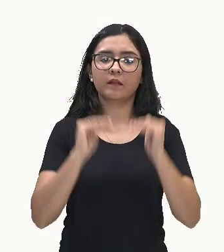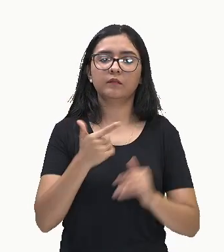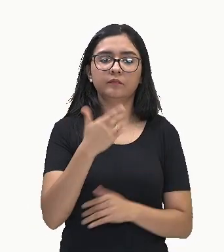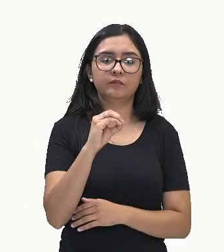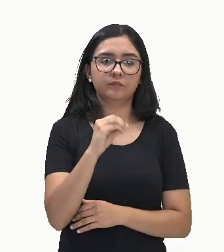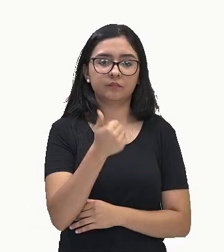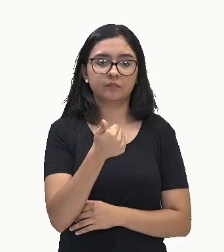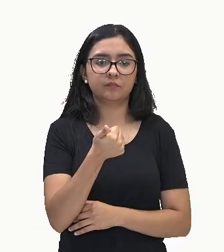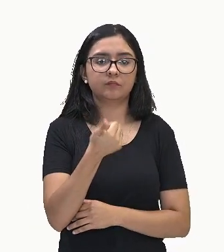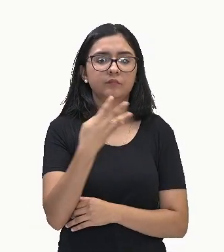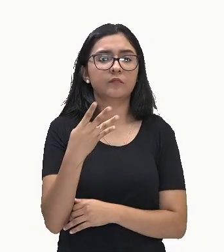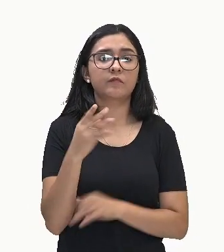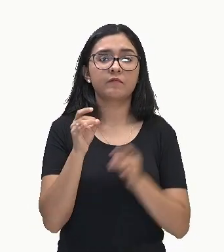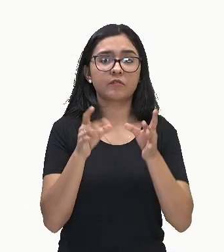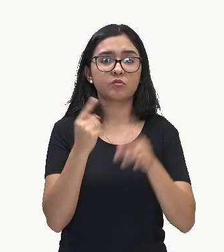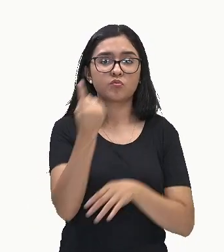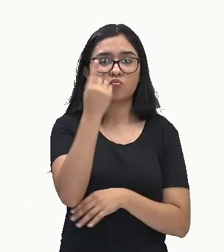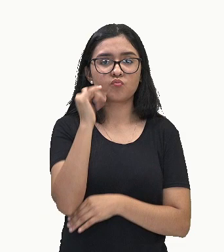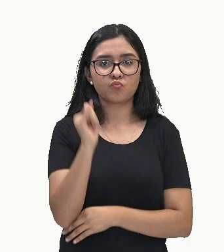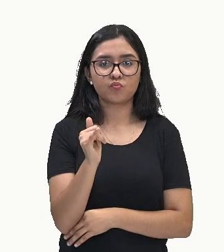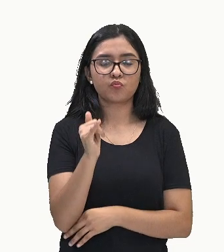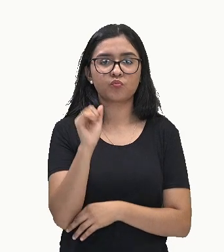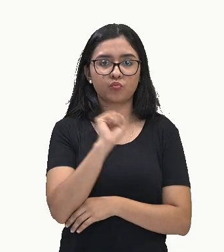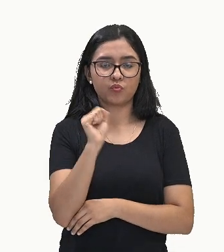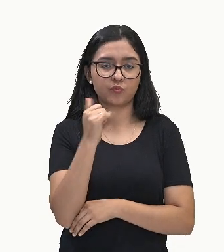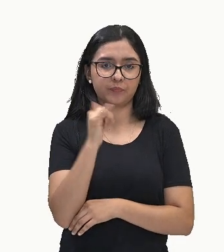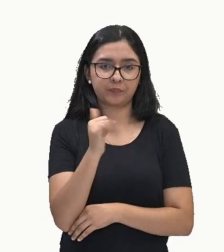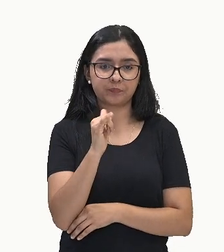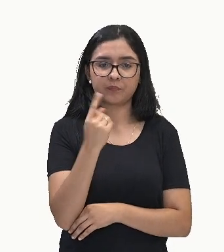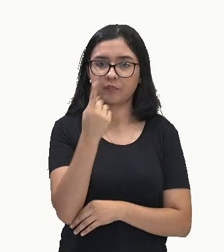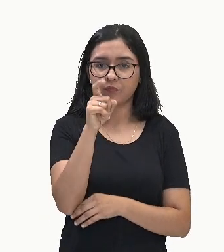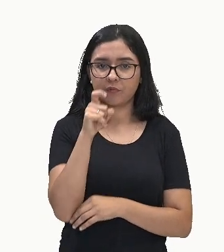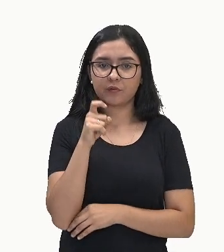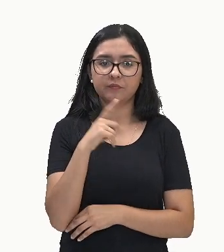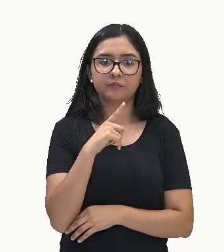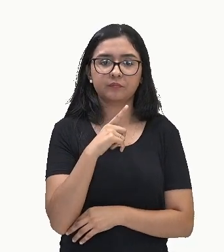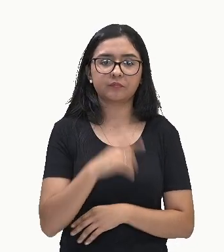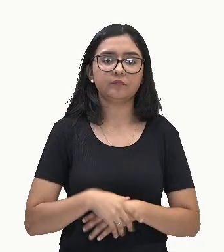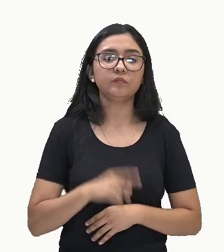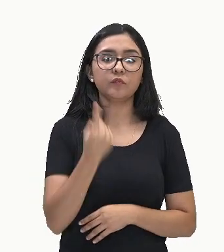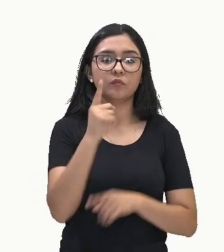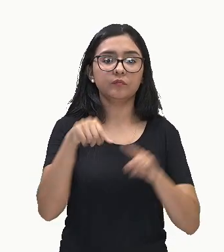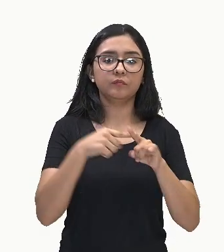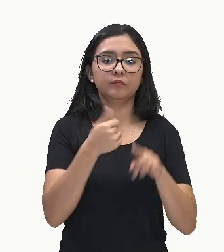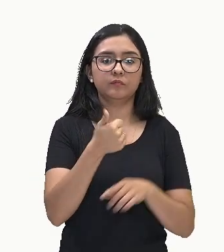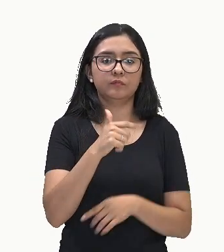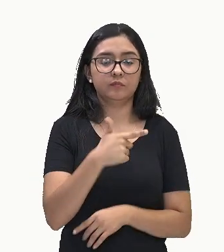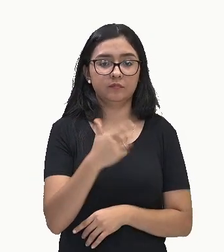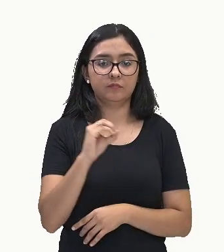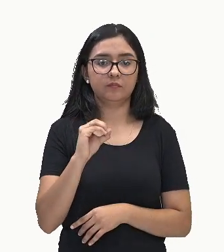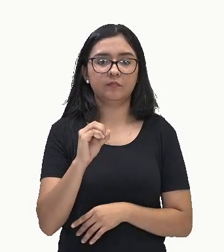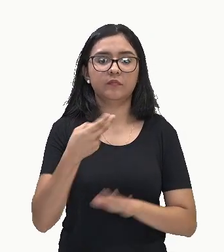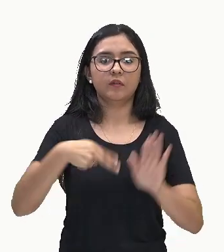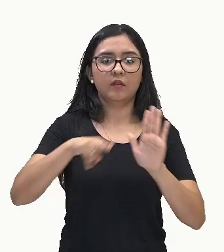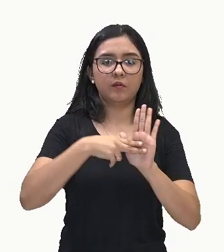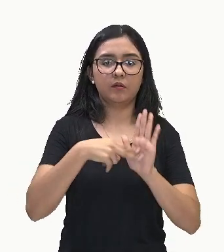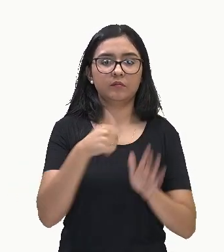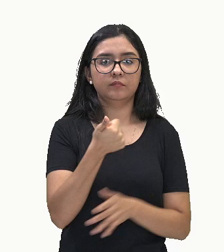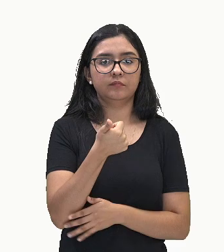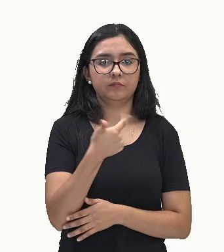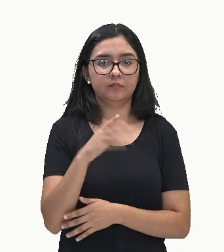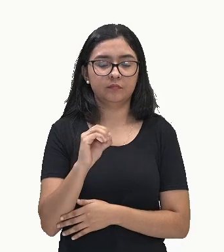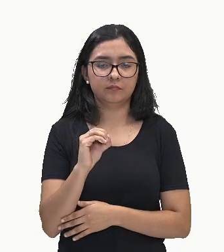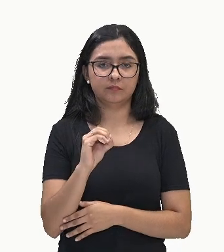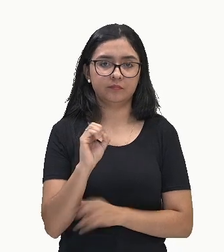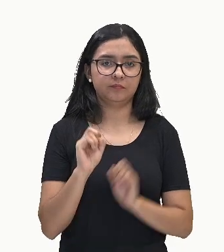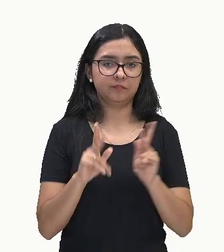apenas uma imagenzinha um carrinho mesmo né só um x então eu vou ter 1 x 120 que vai dar 120 Beleza